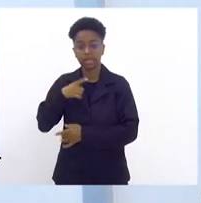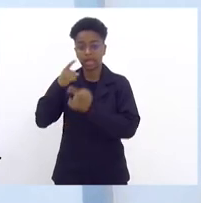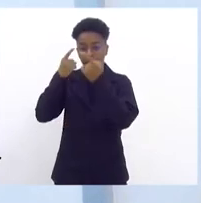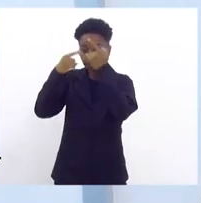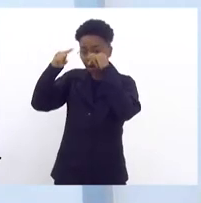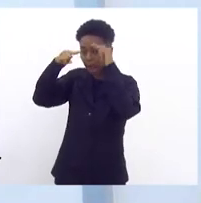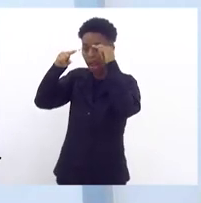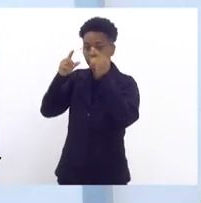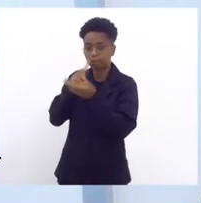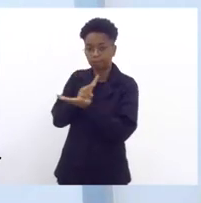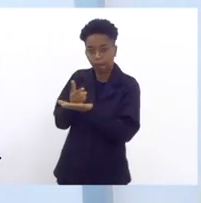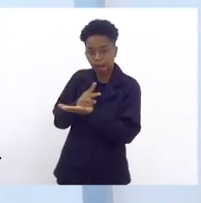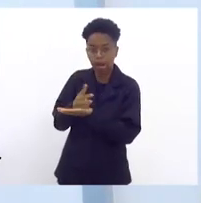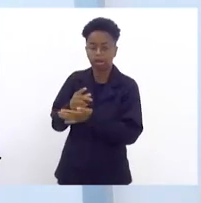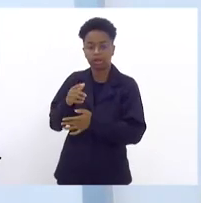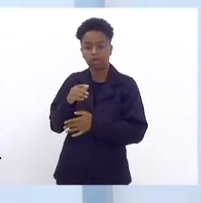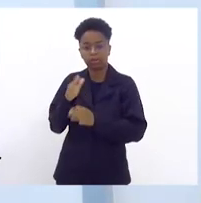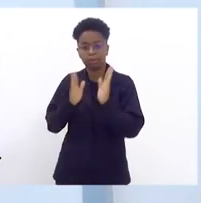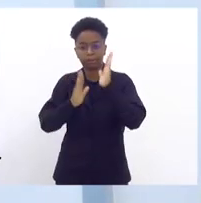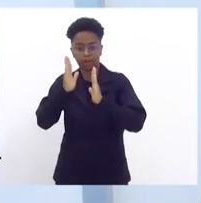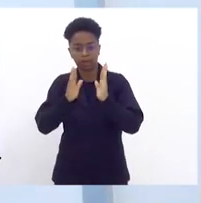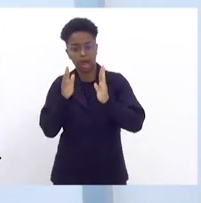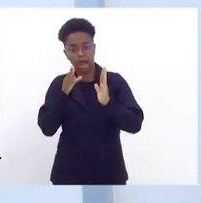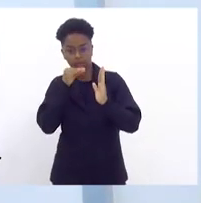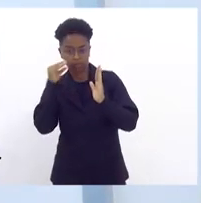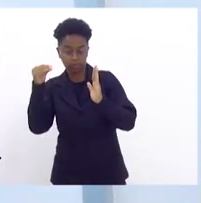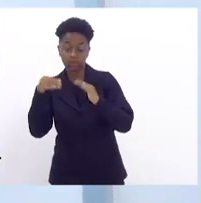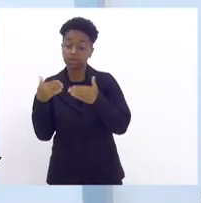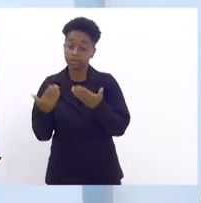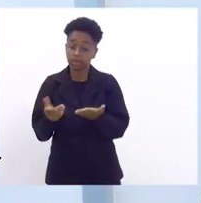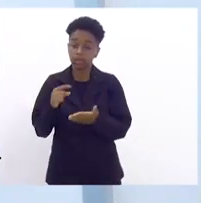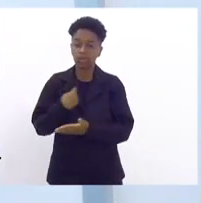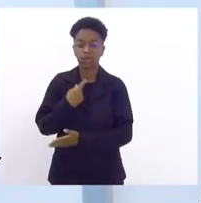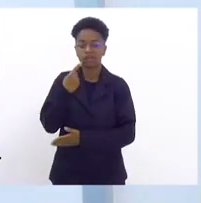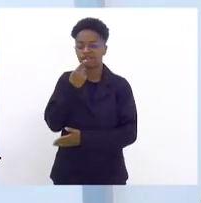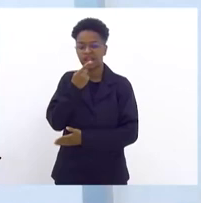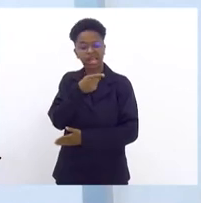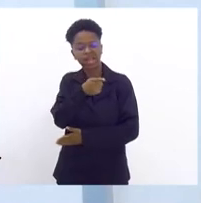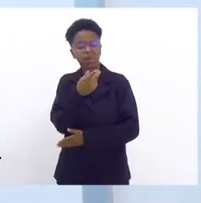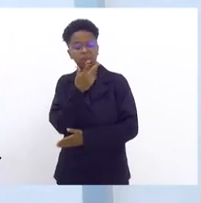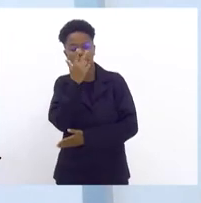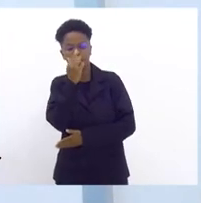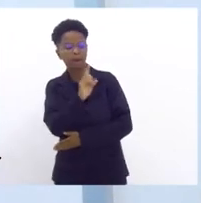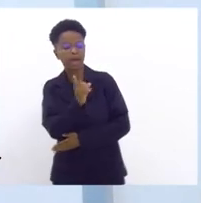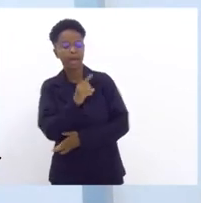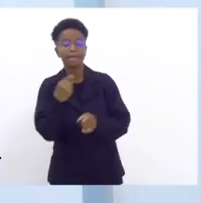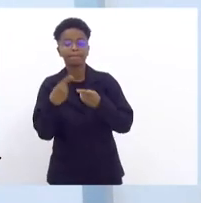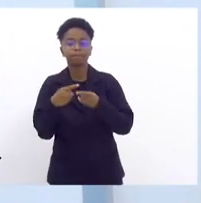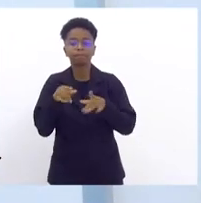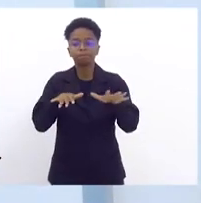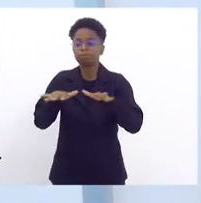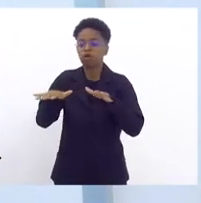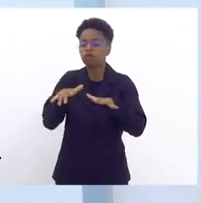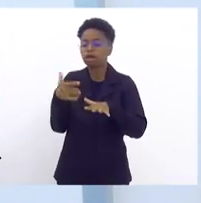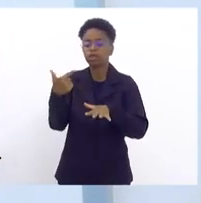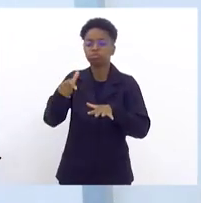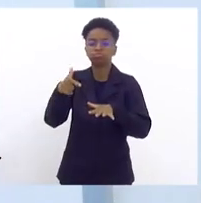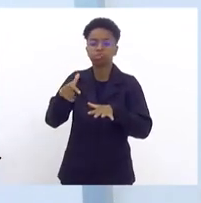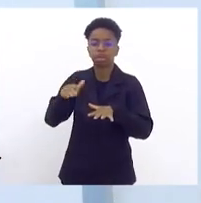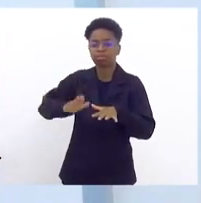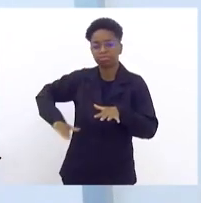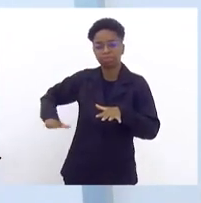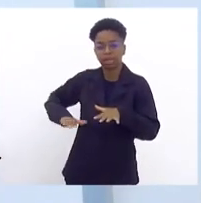na adolescência né então é aquele que a gente acha que nem parece porque talvez não tenha uma movimentação maior né primeira infância